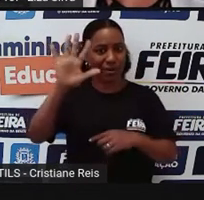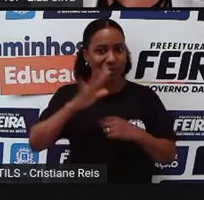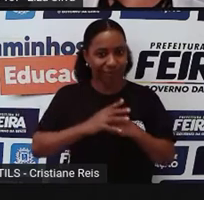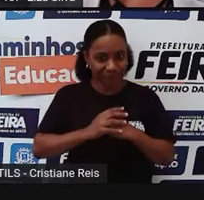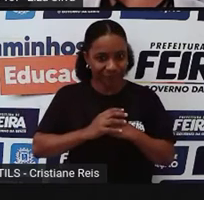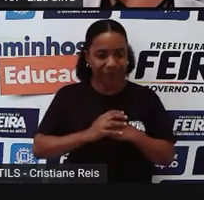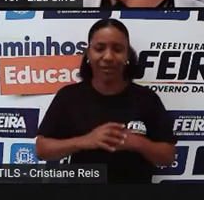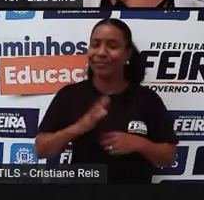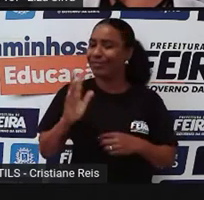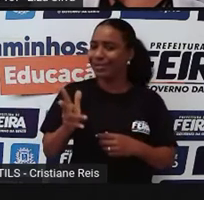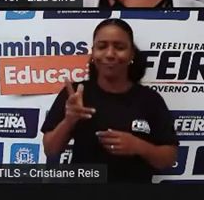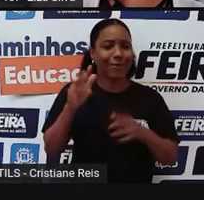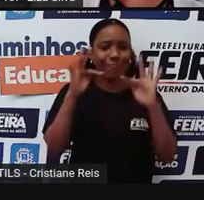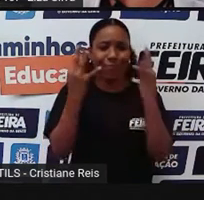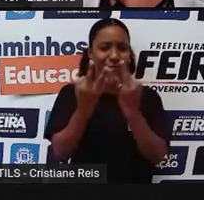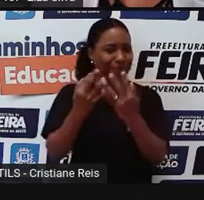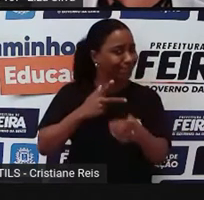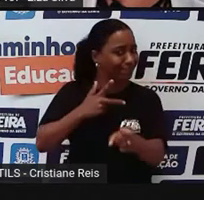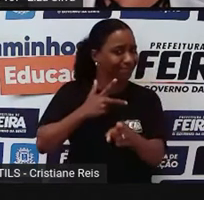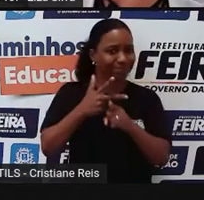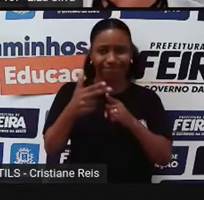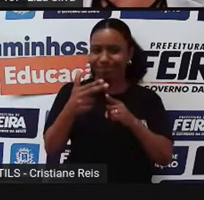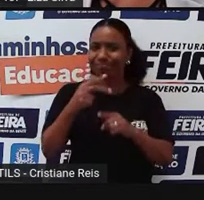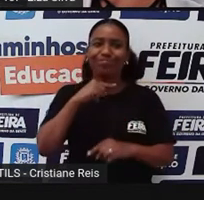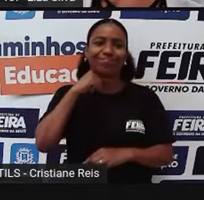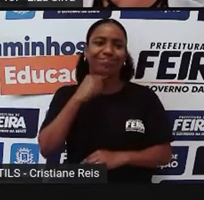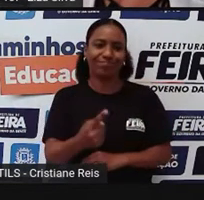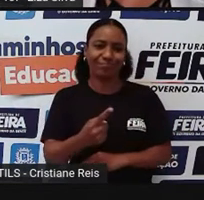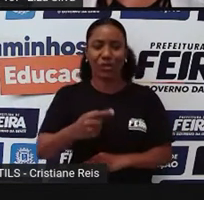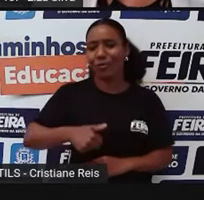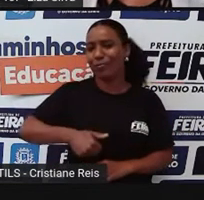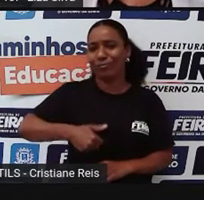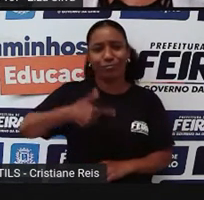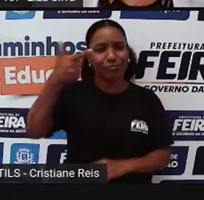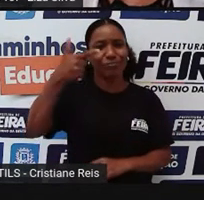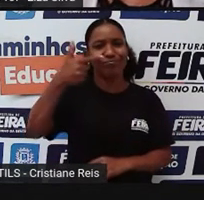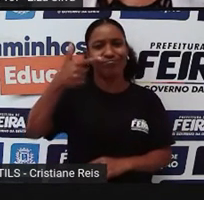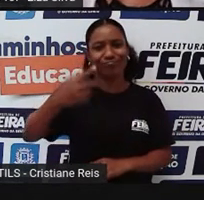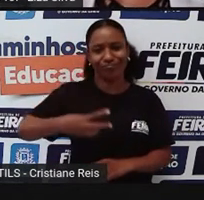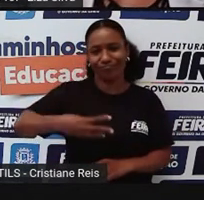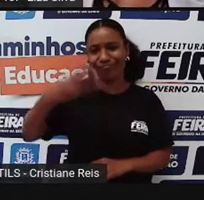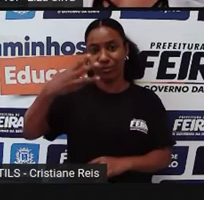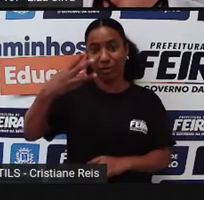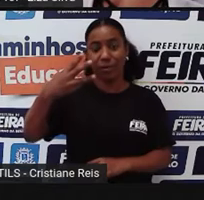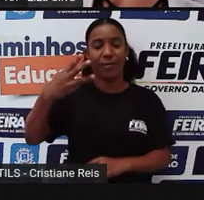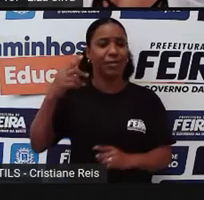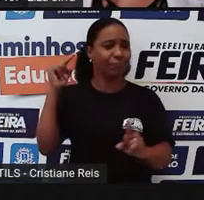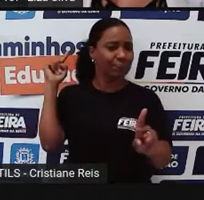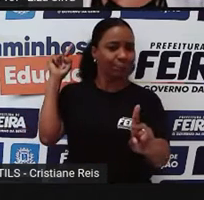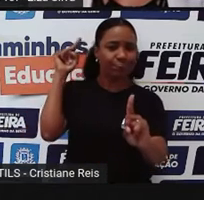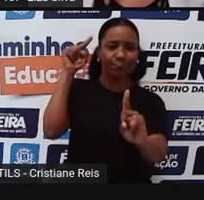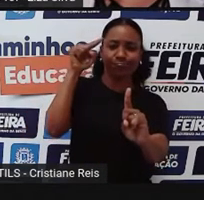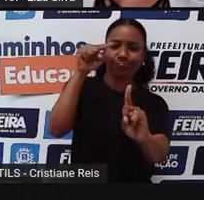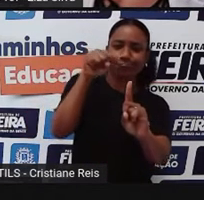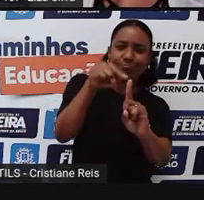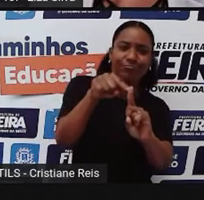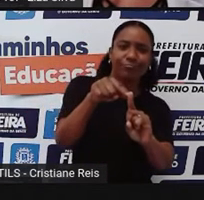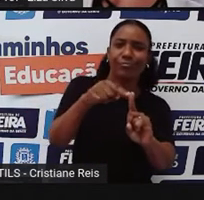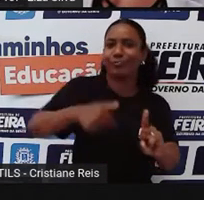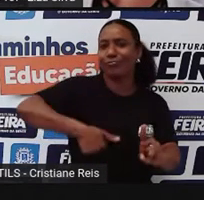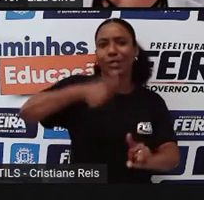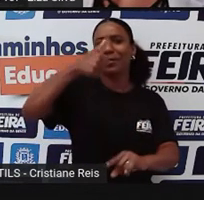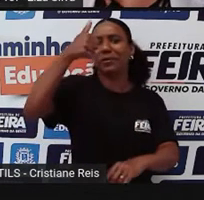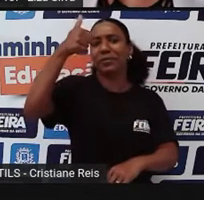tirar o segundo ou terceiro lugar e o objetivo na verdade é consegui o primeiro lugar o selo de